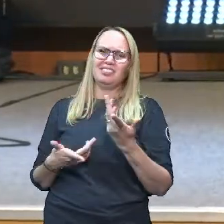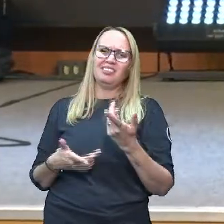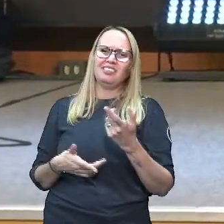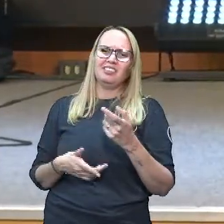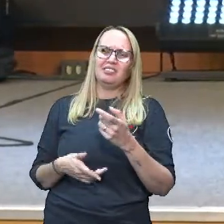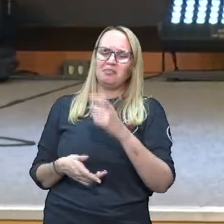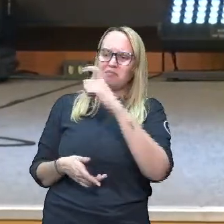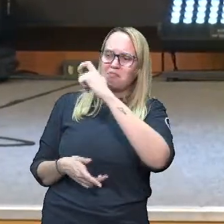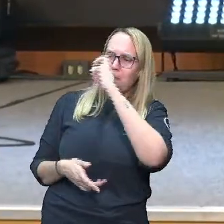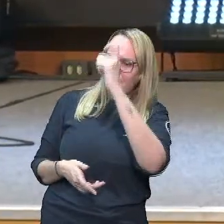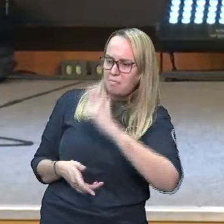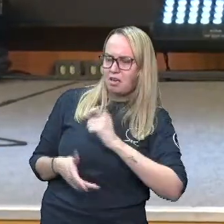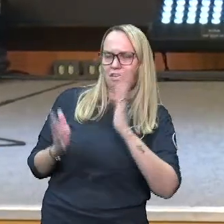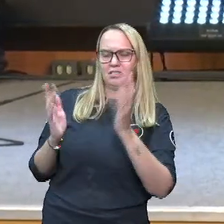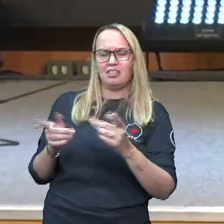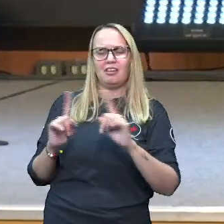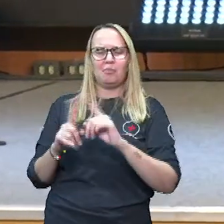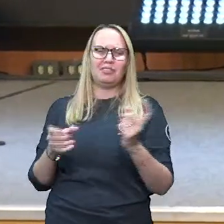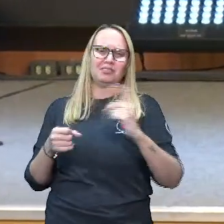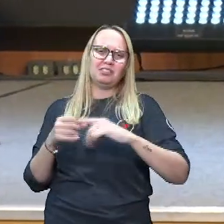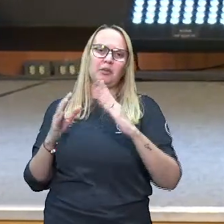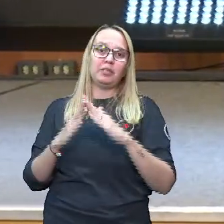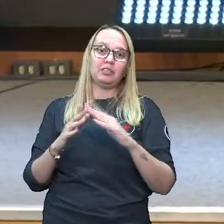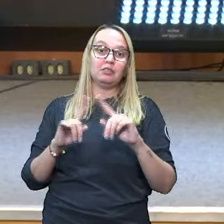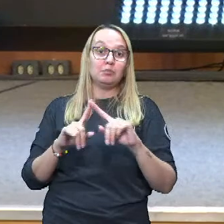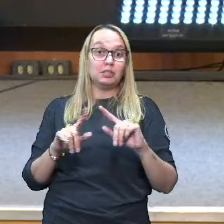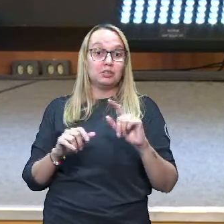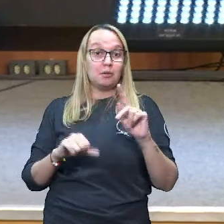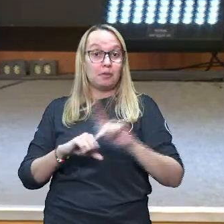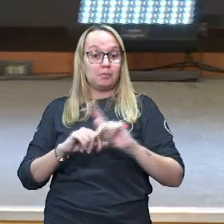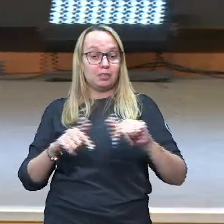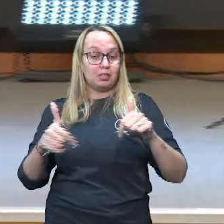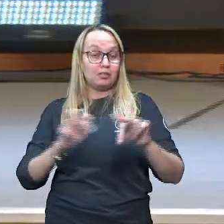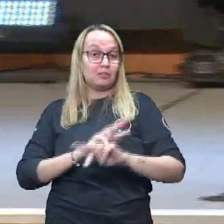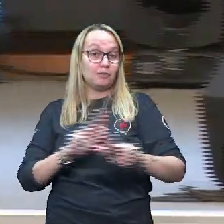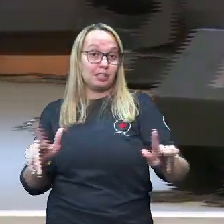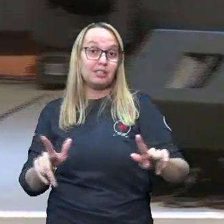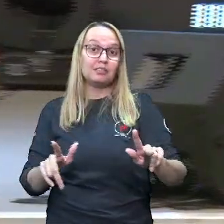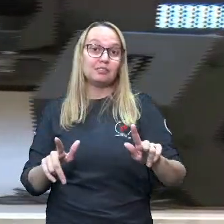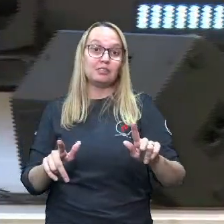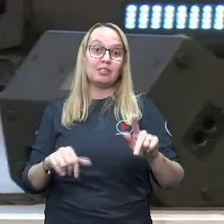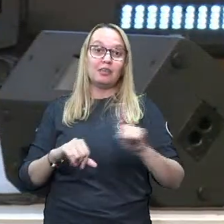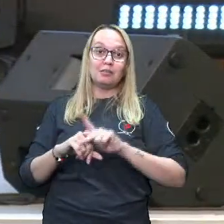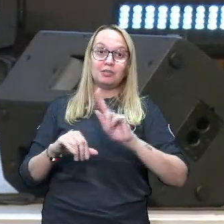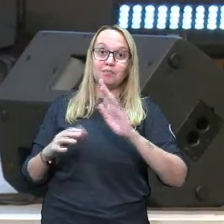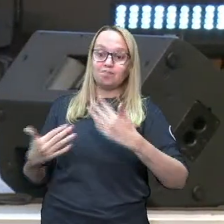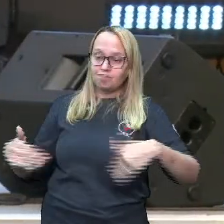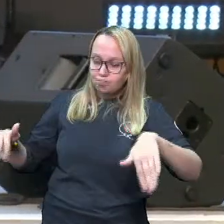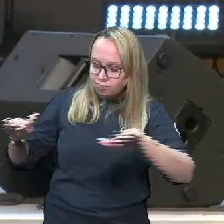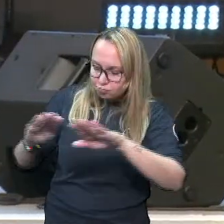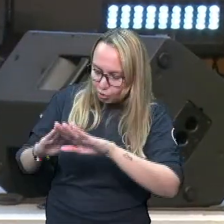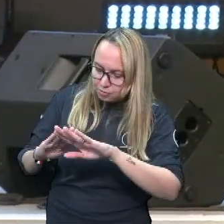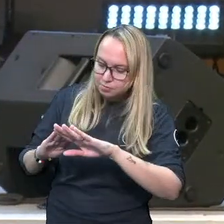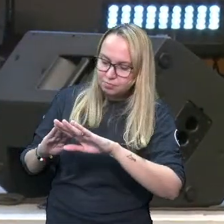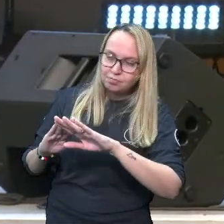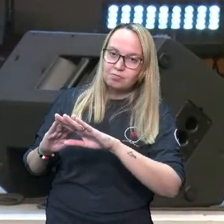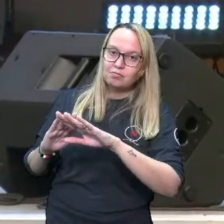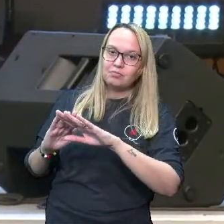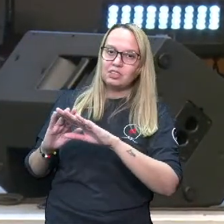peixe. Eu estou feliz. Só que ele não faz isso. Ele se prostra e fala o quê? Afasta-te de mim.